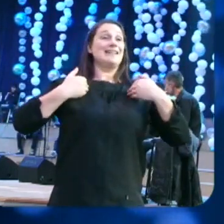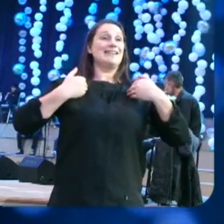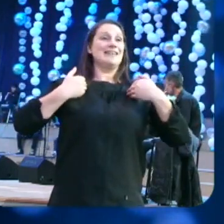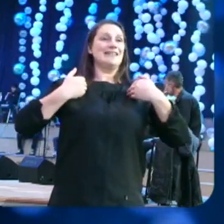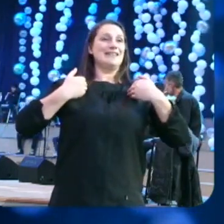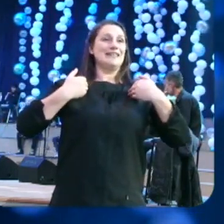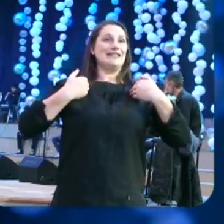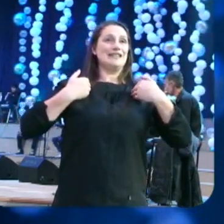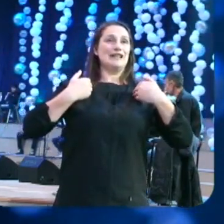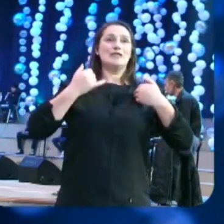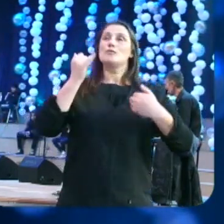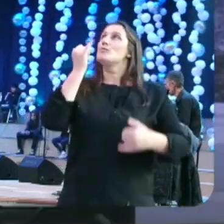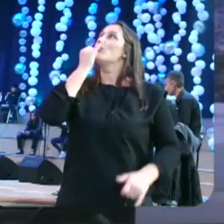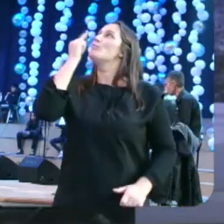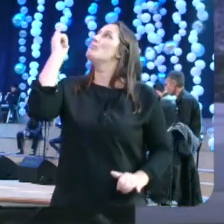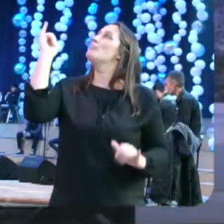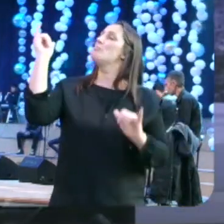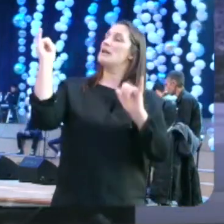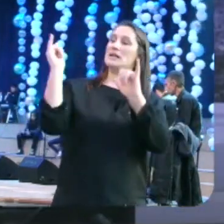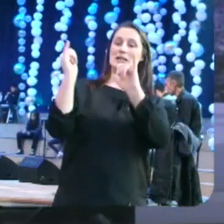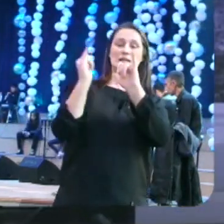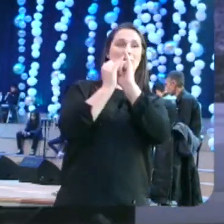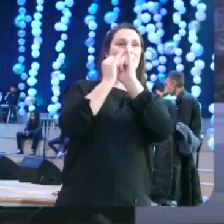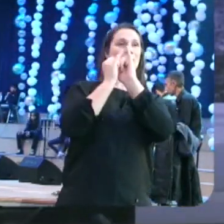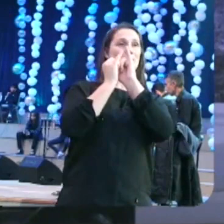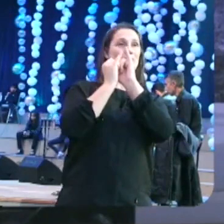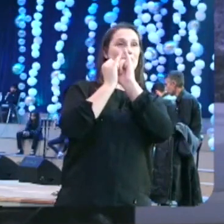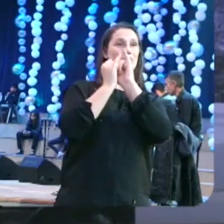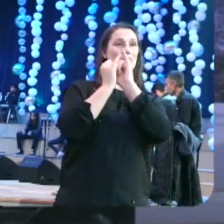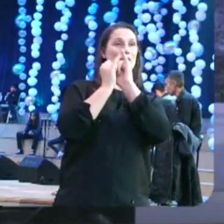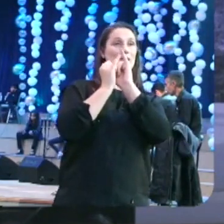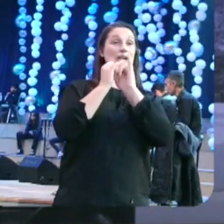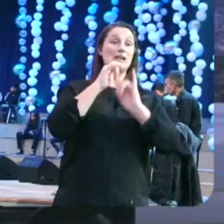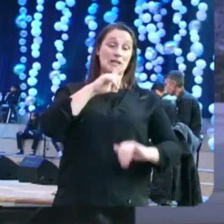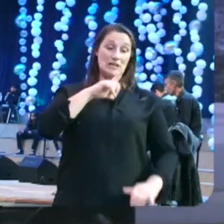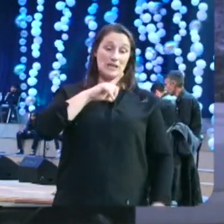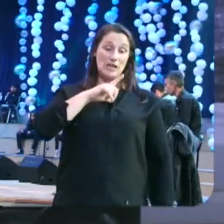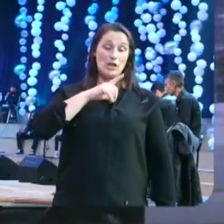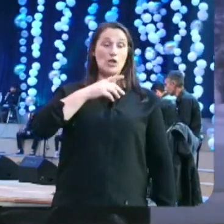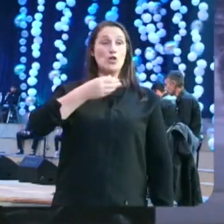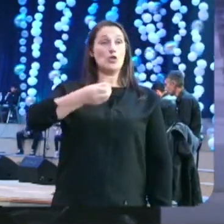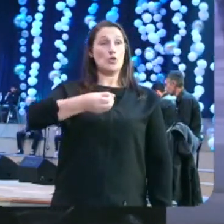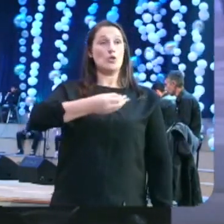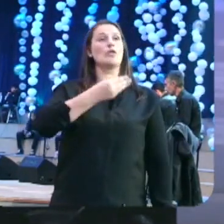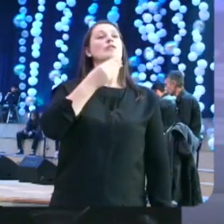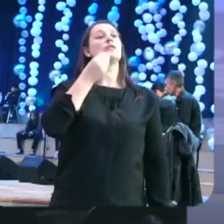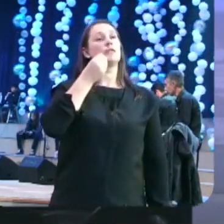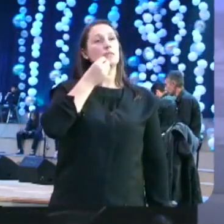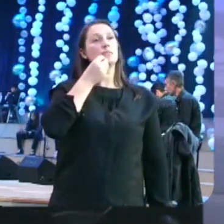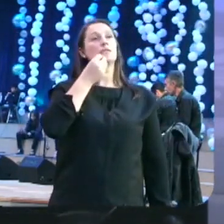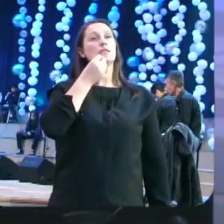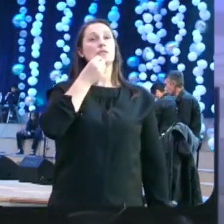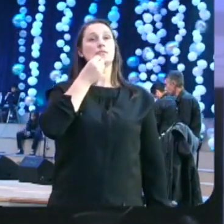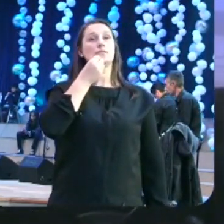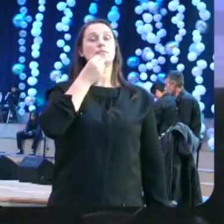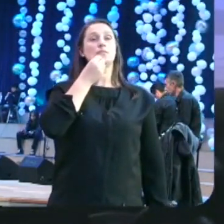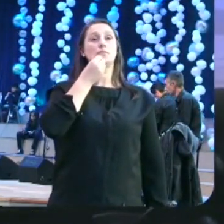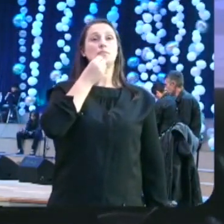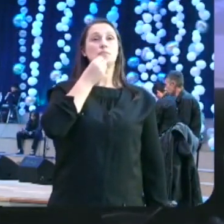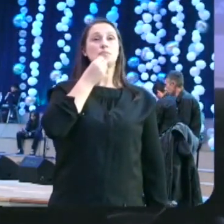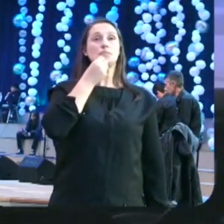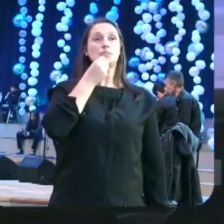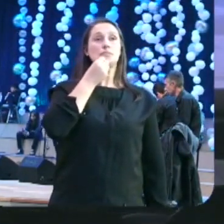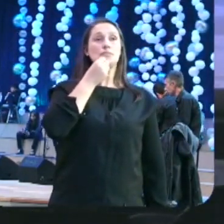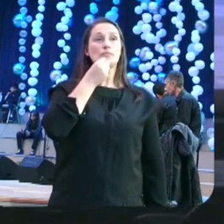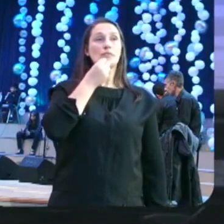acolhidos com o seu perdão, e assim pudéssemos ter uma nova chance. E é interessante que